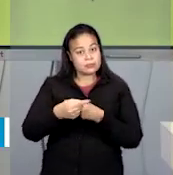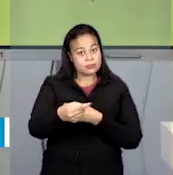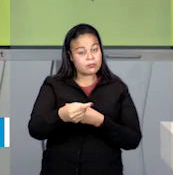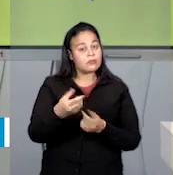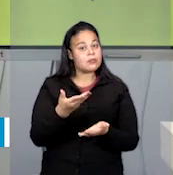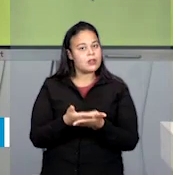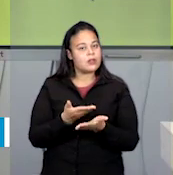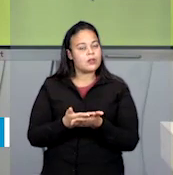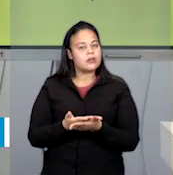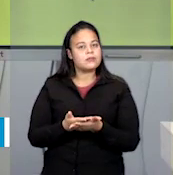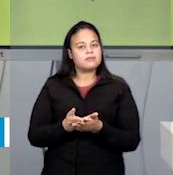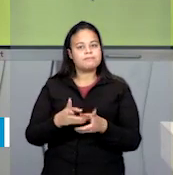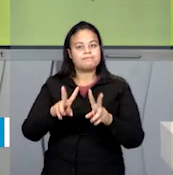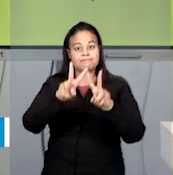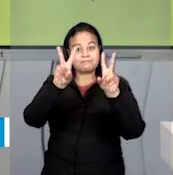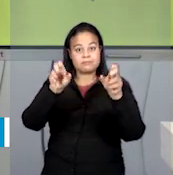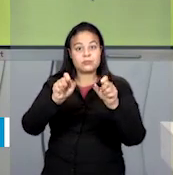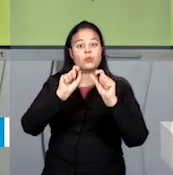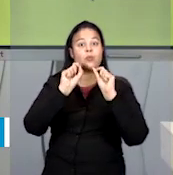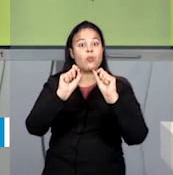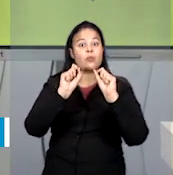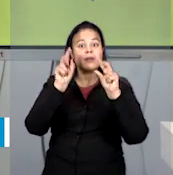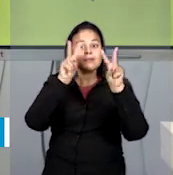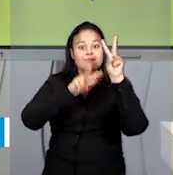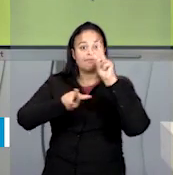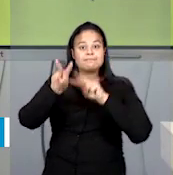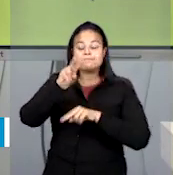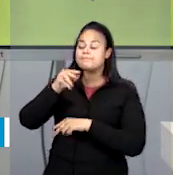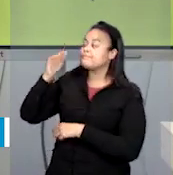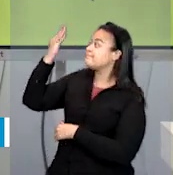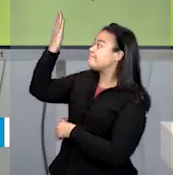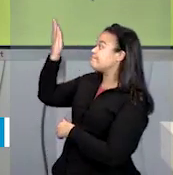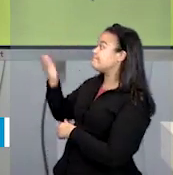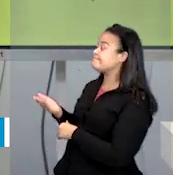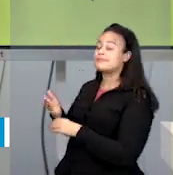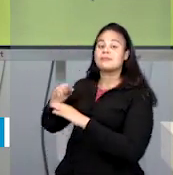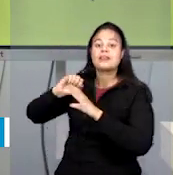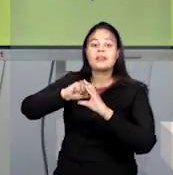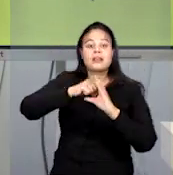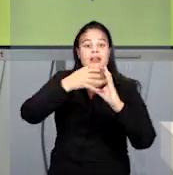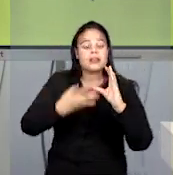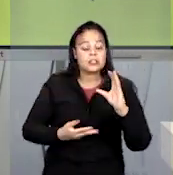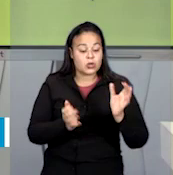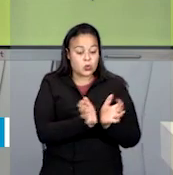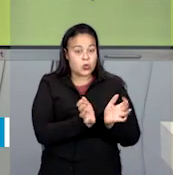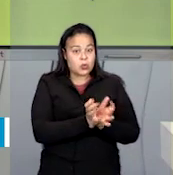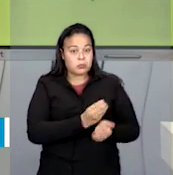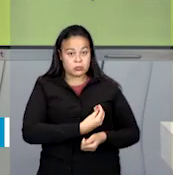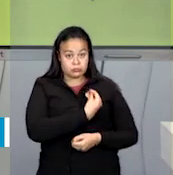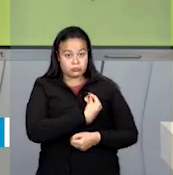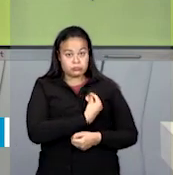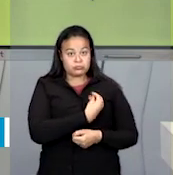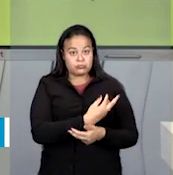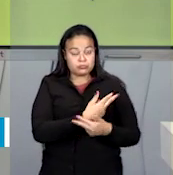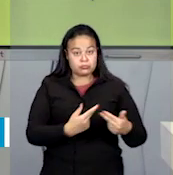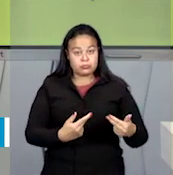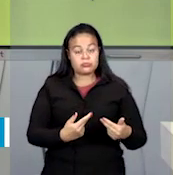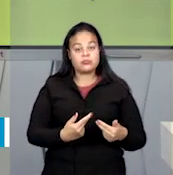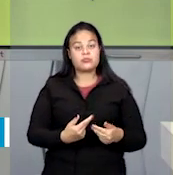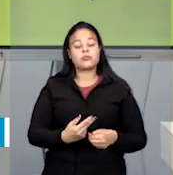vamos trabalhar características dos seres vivos. Essa aula vai ser transmitida para vocês no dia